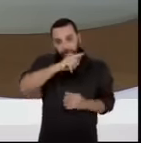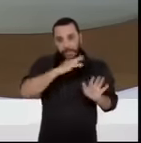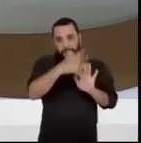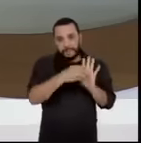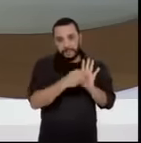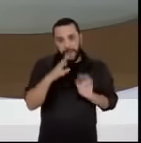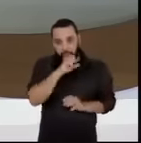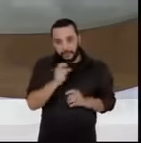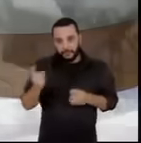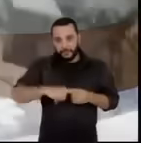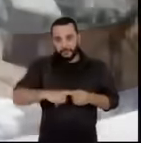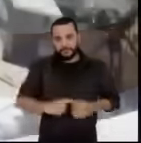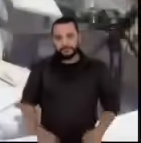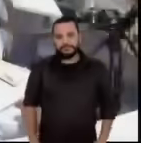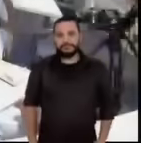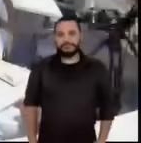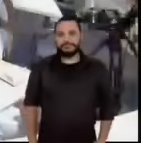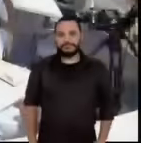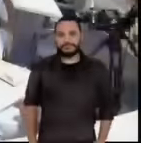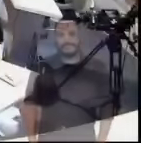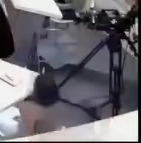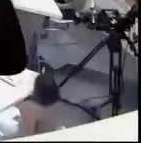há um segundinho só.